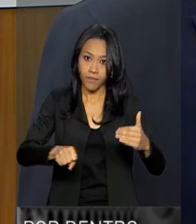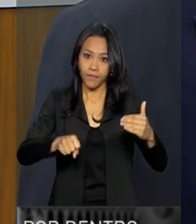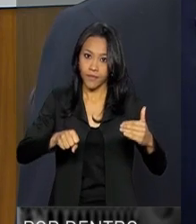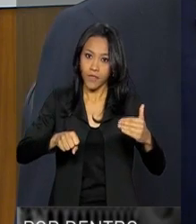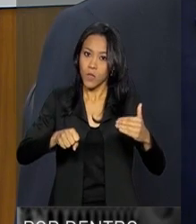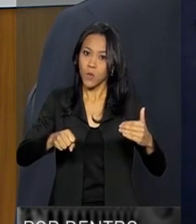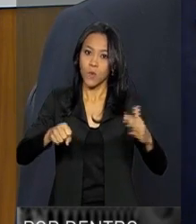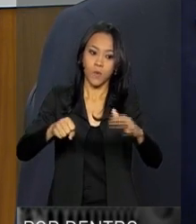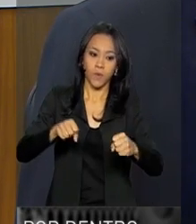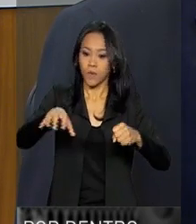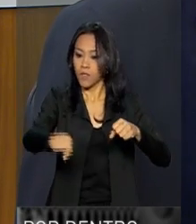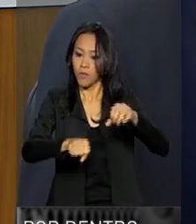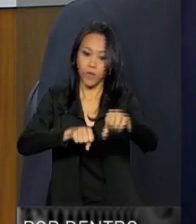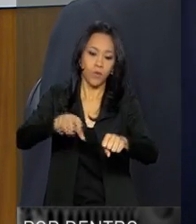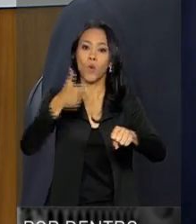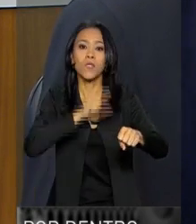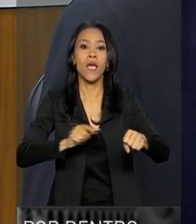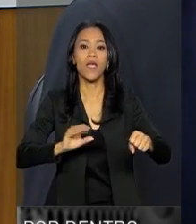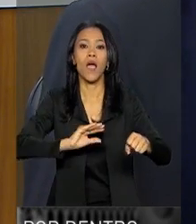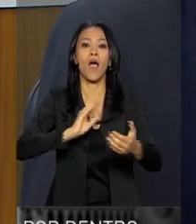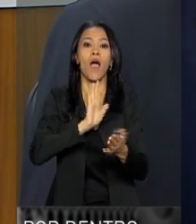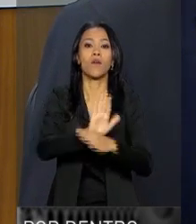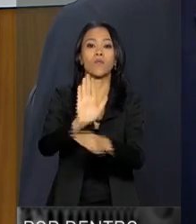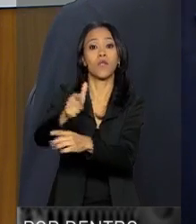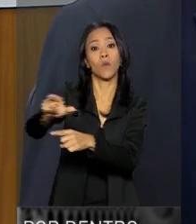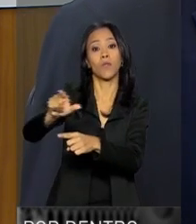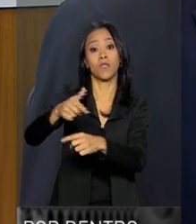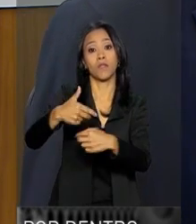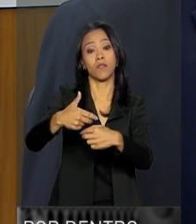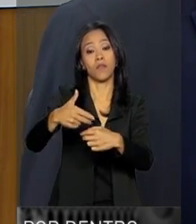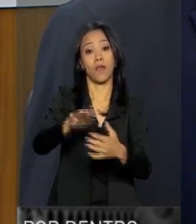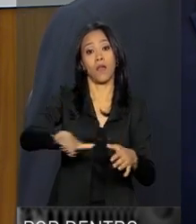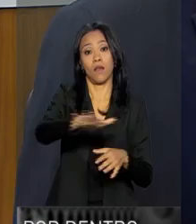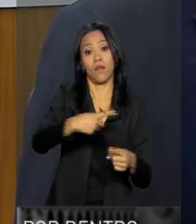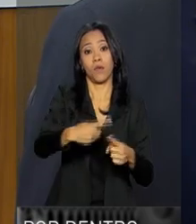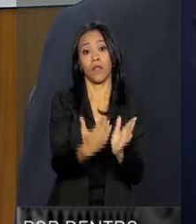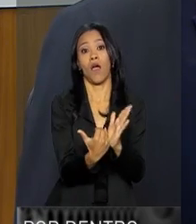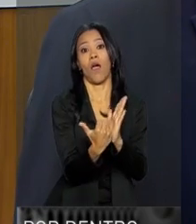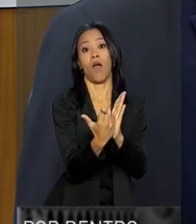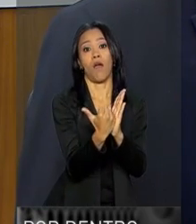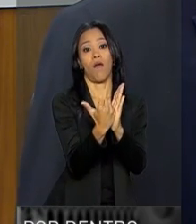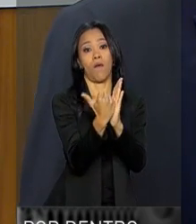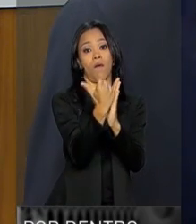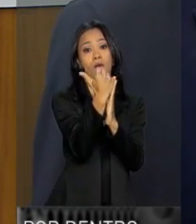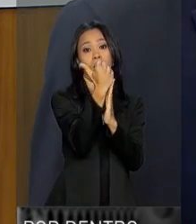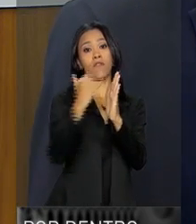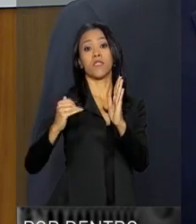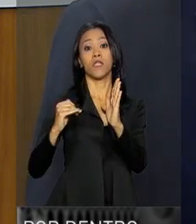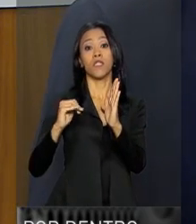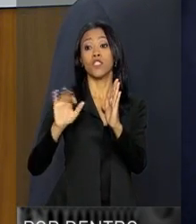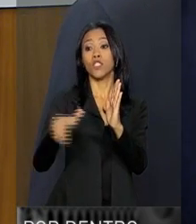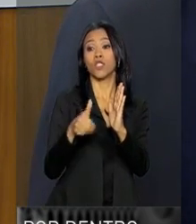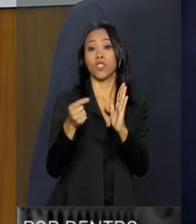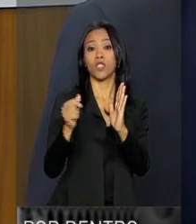outras despesas então se isso não pára vai chegar um momento que só vai ter dinheiro para a previdência e aí você tem razão não vai ter